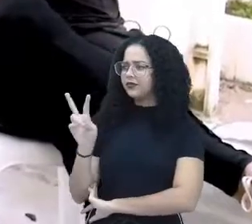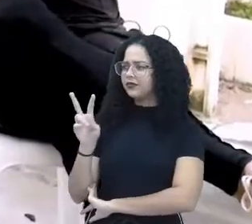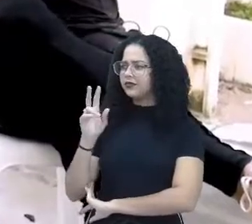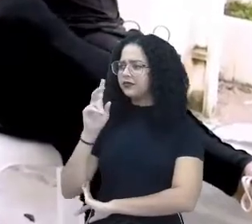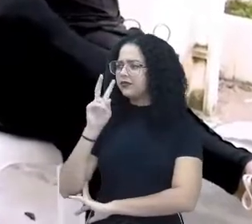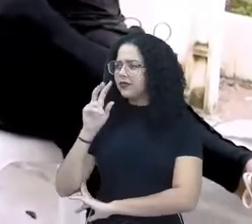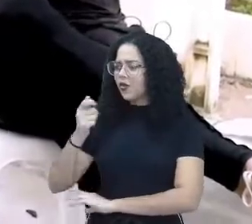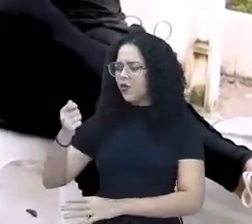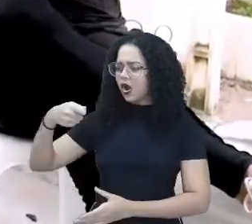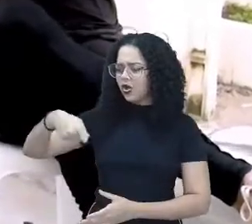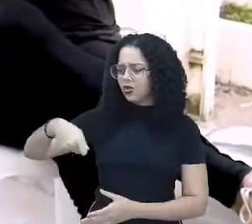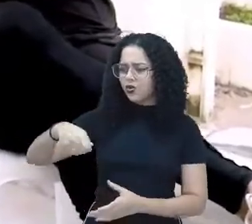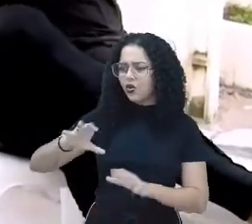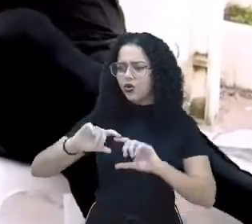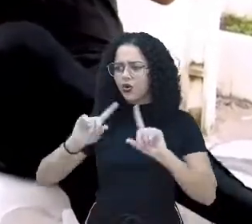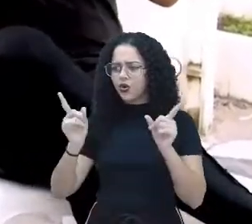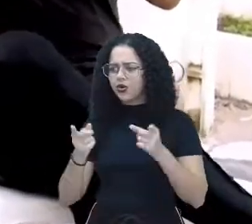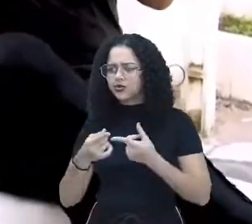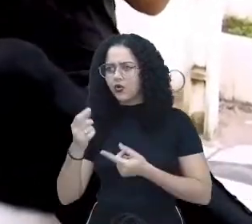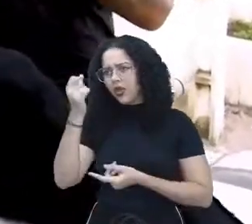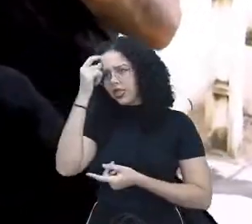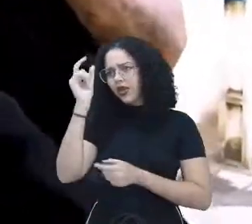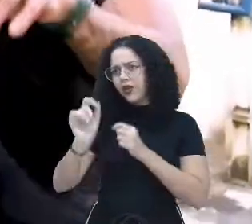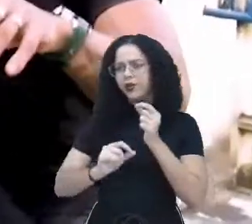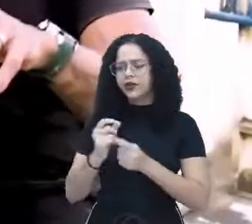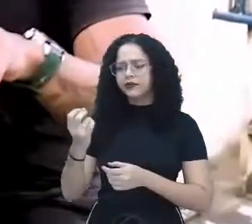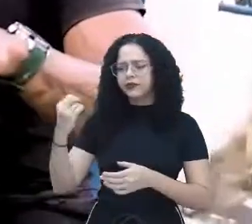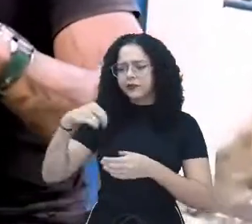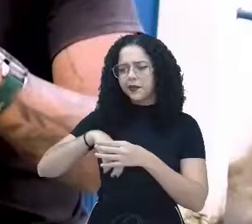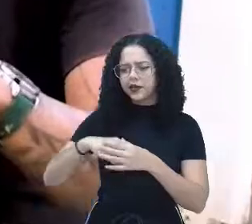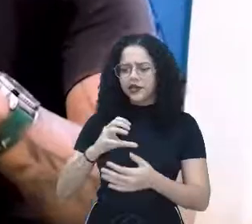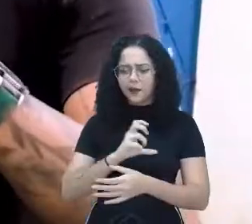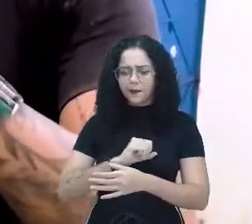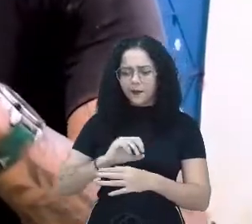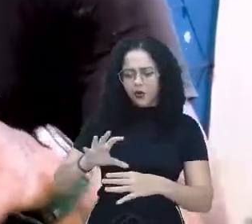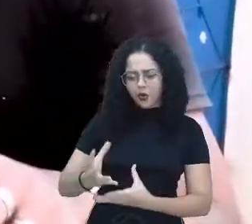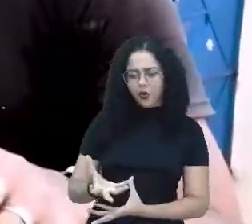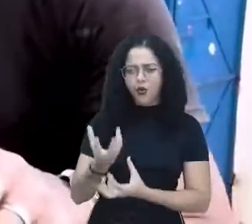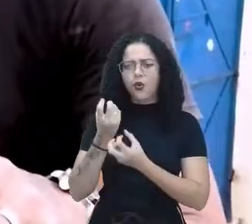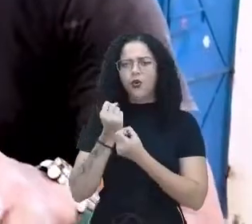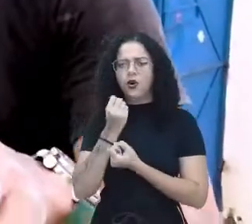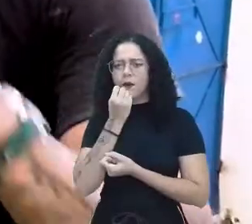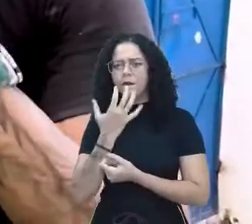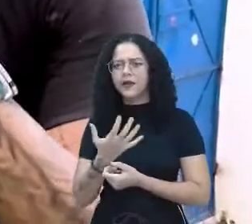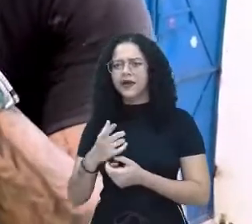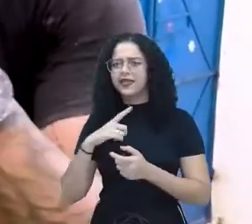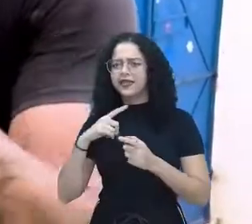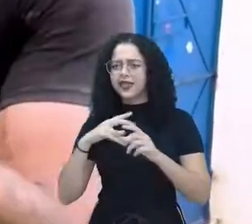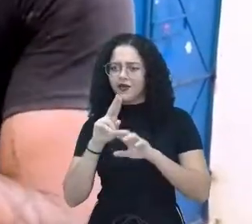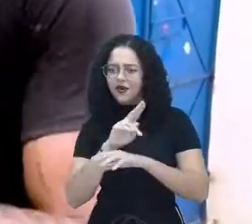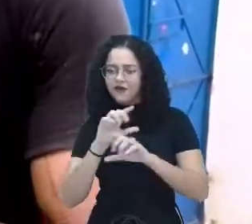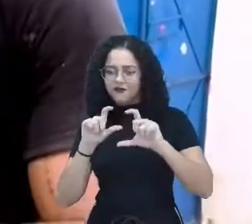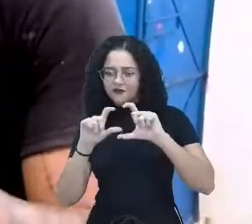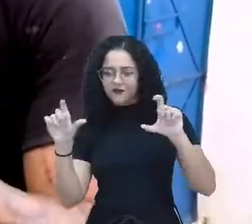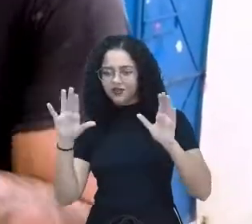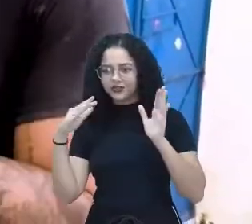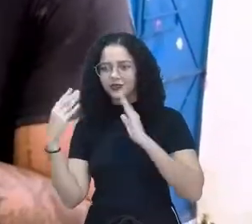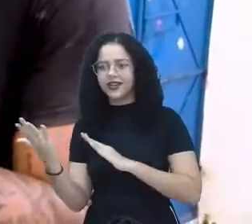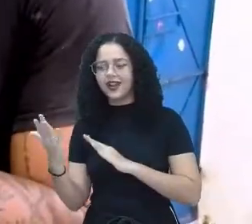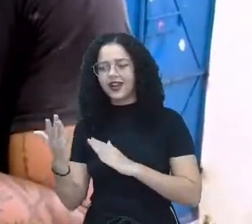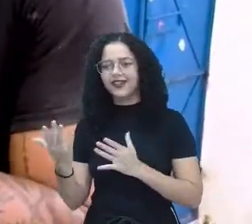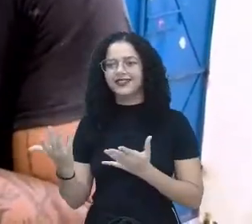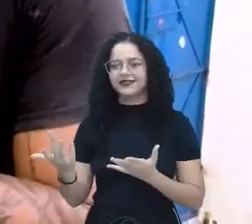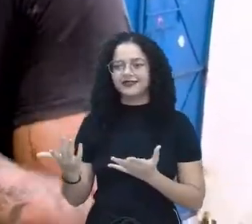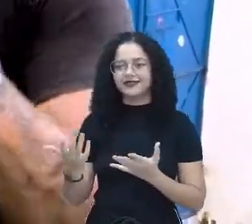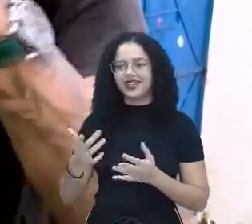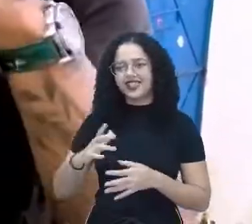regador com coração. A ideia é, plante amor, colhe o bem. E, geralmente, a frase está do lado dele. Ou seja, eu não te dou a opção de tu